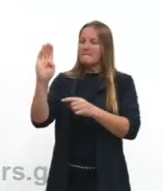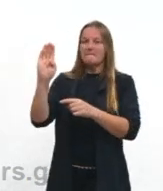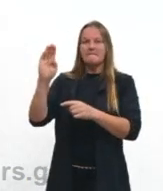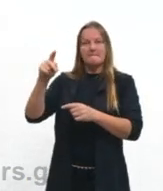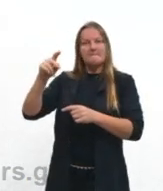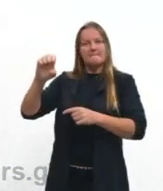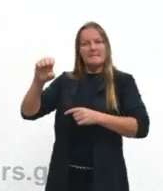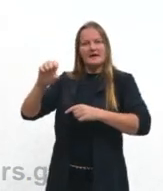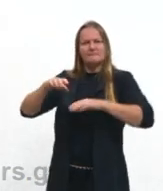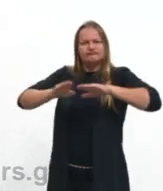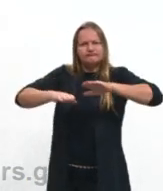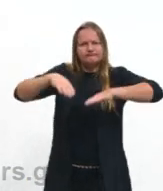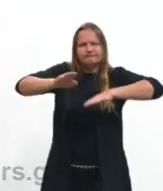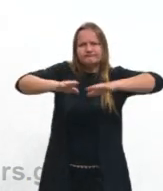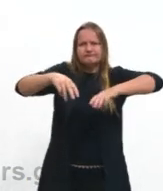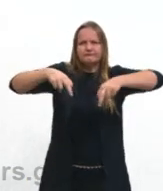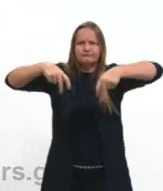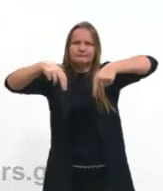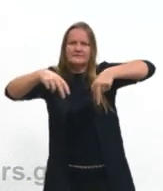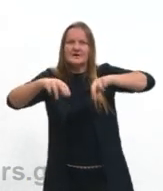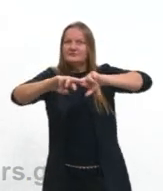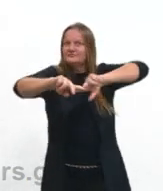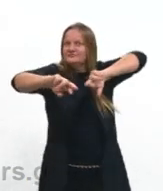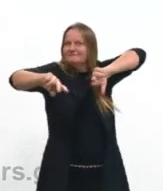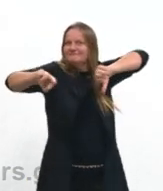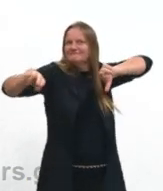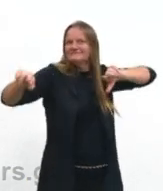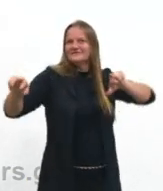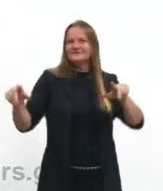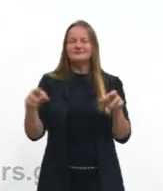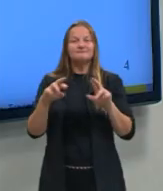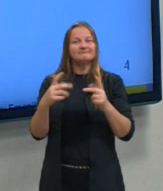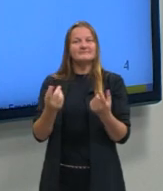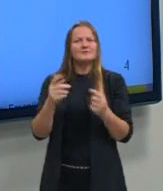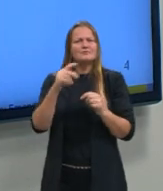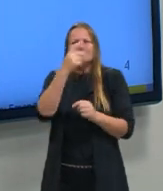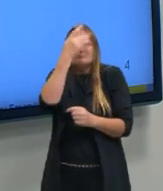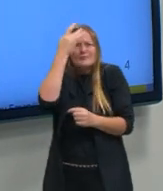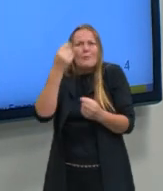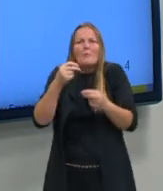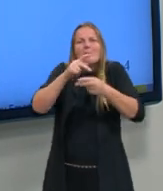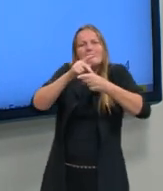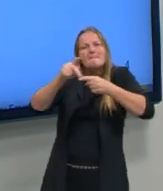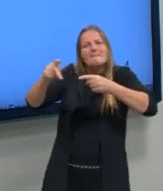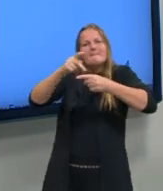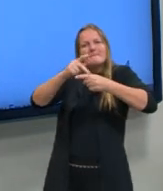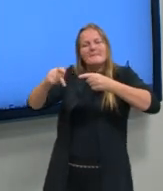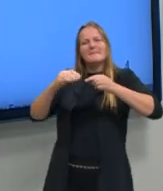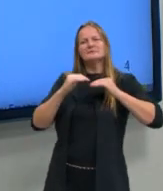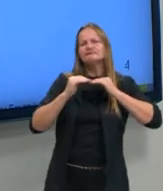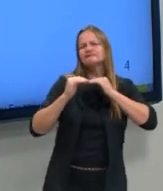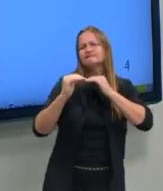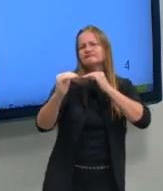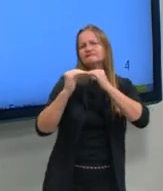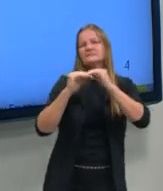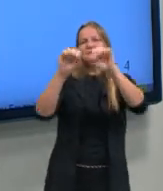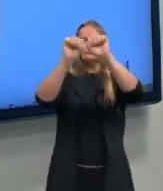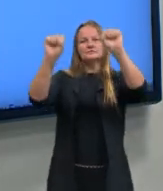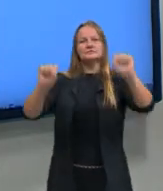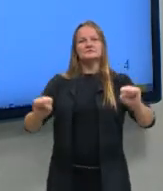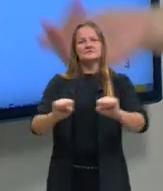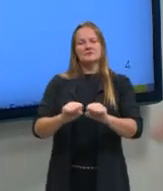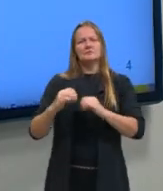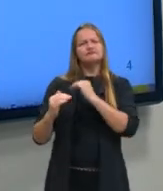certo tamanho o seu pé de quem tá em casa também é um tamanho diferente então não era possível a gente manter sistema